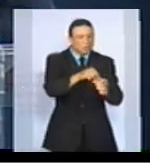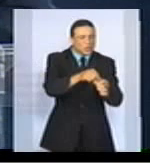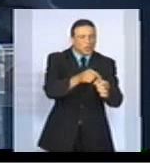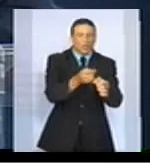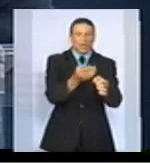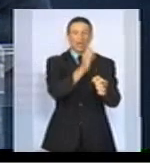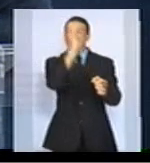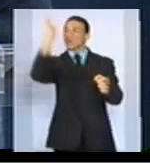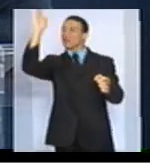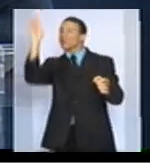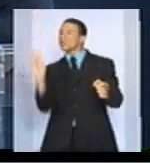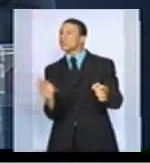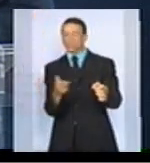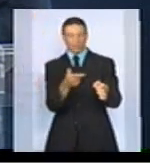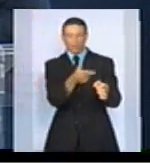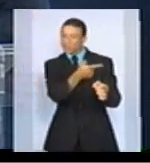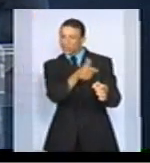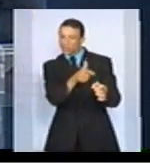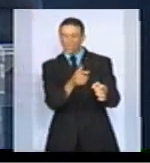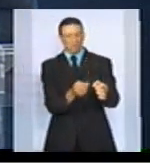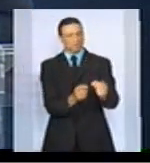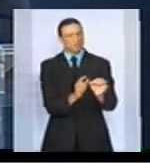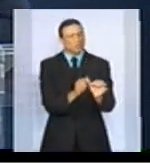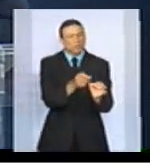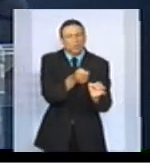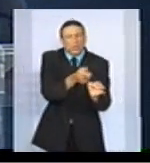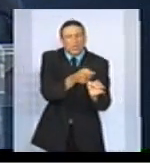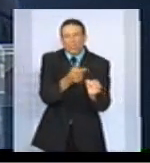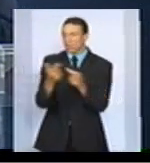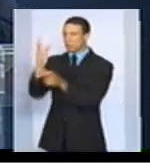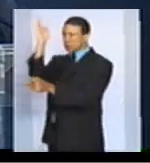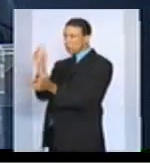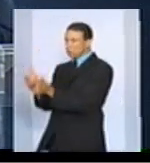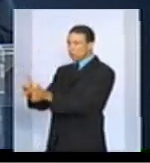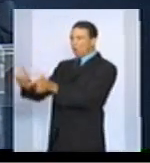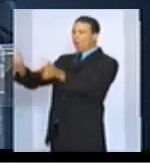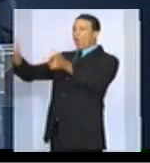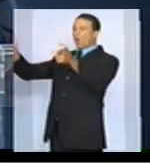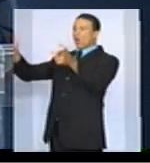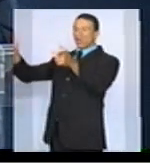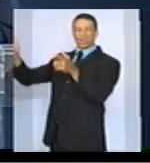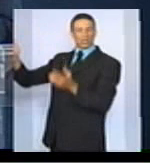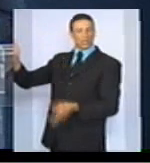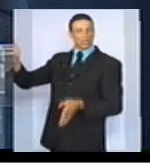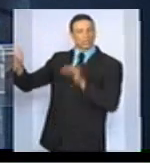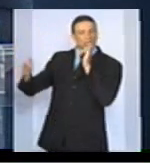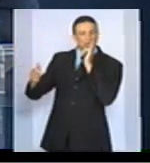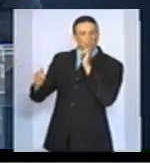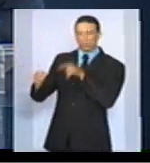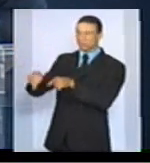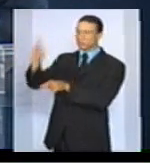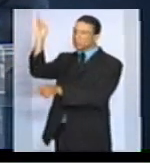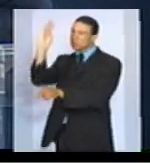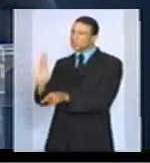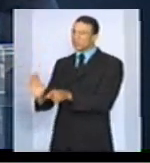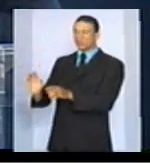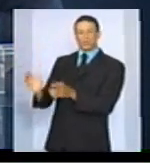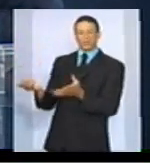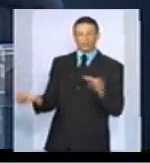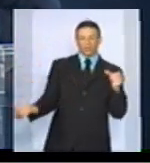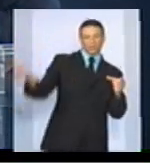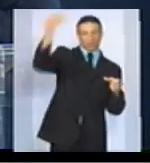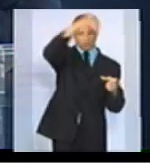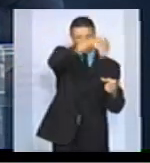conteúdo brasileiro porque não era para ter mesmo aqueles canais são internacionais e quais conteúdos brasileiros que tem que ter aqueles que são